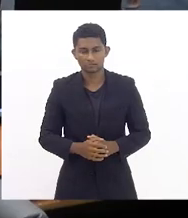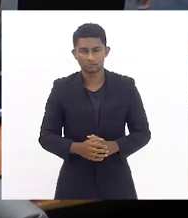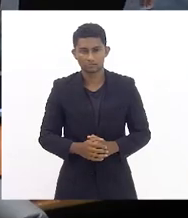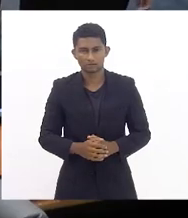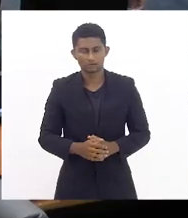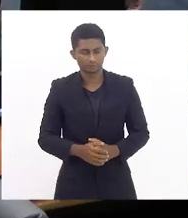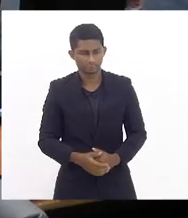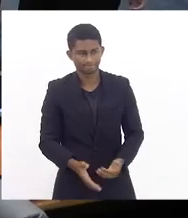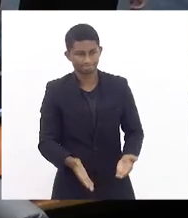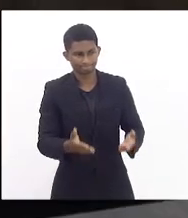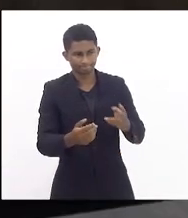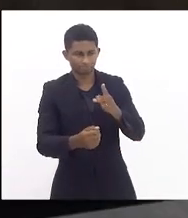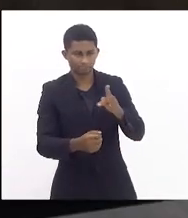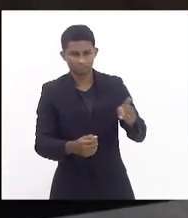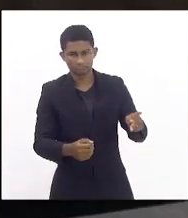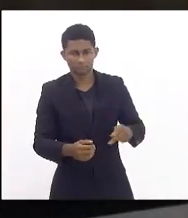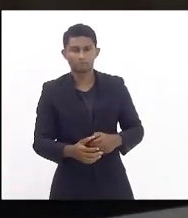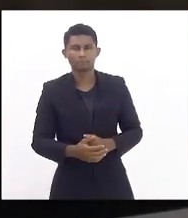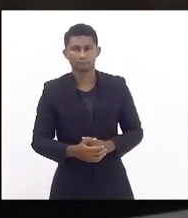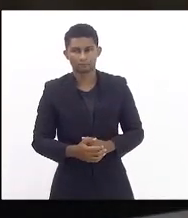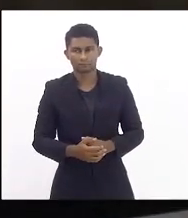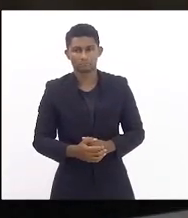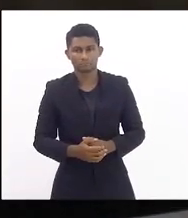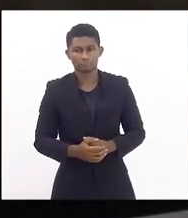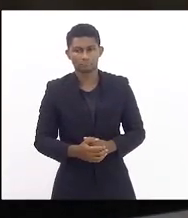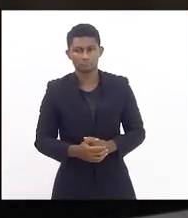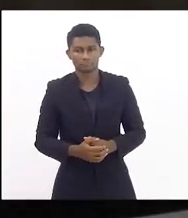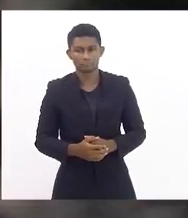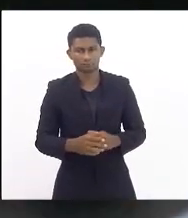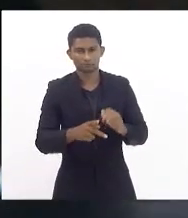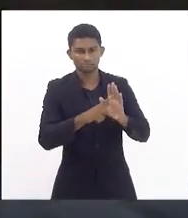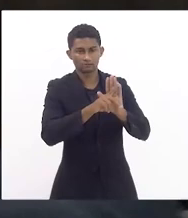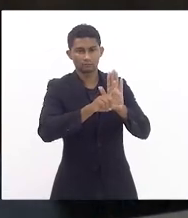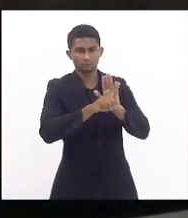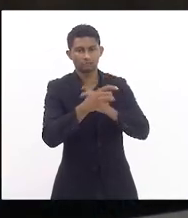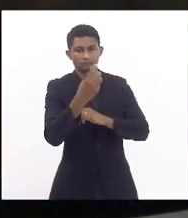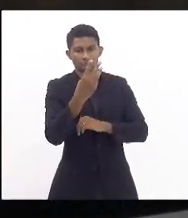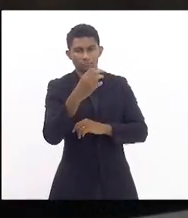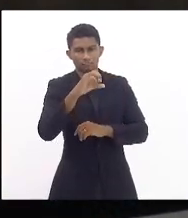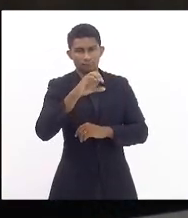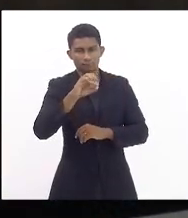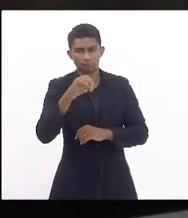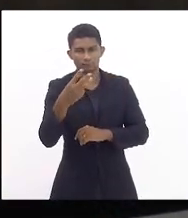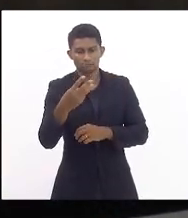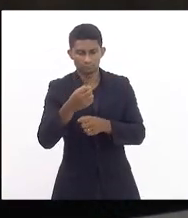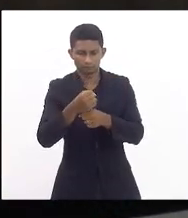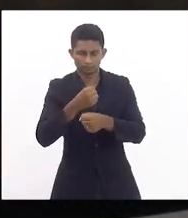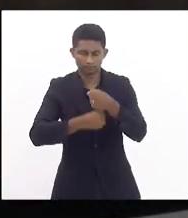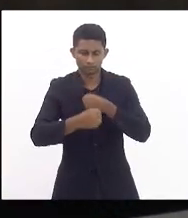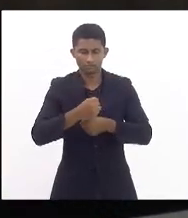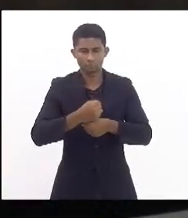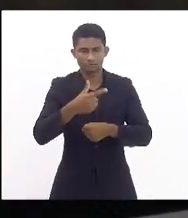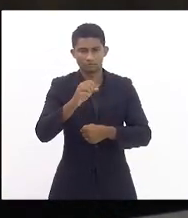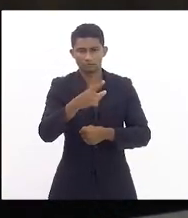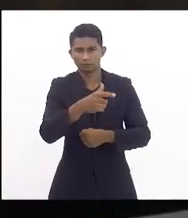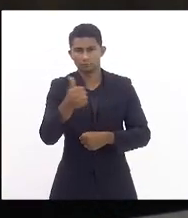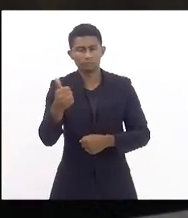Senhor presidente, voltando ao PL 3903/2021,